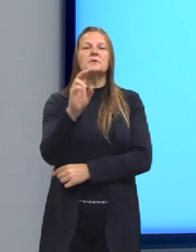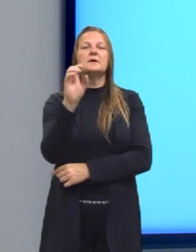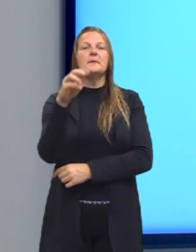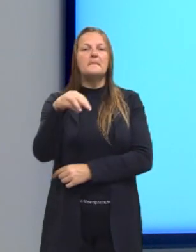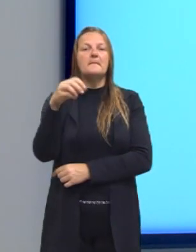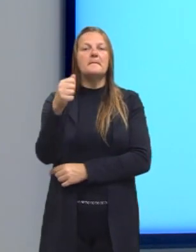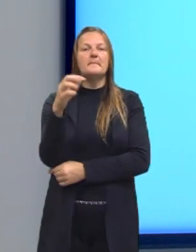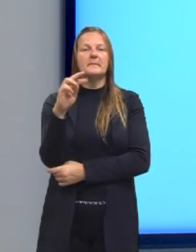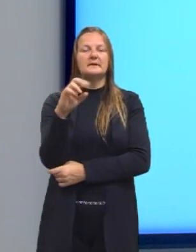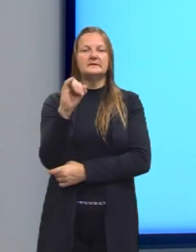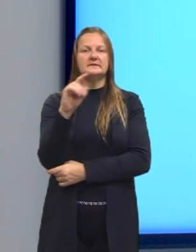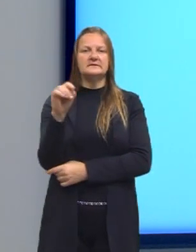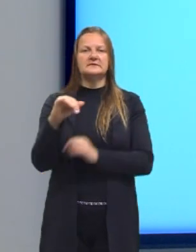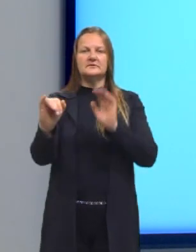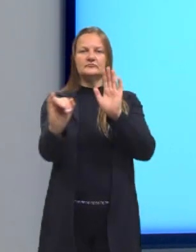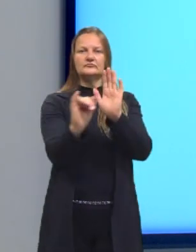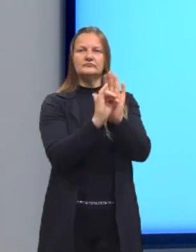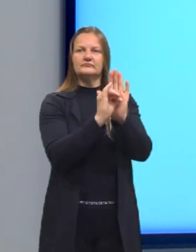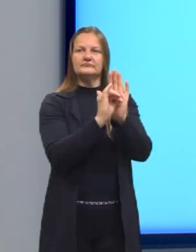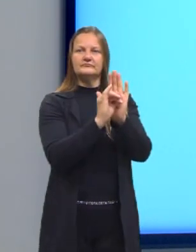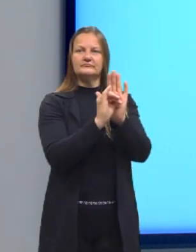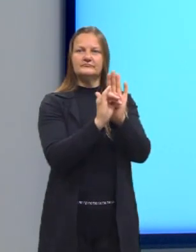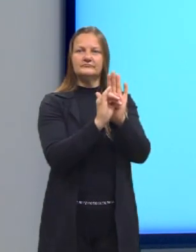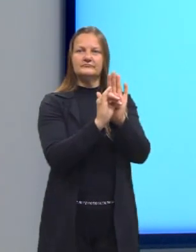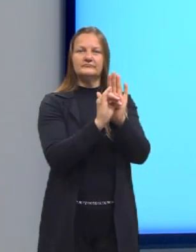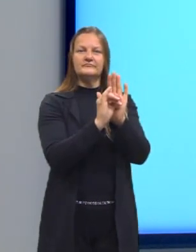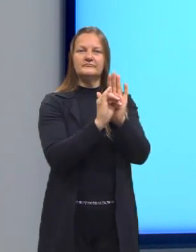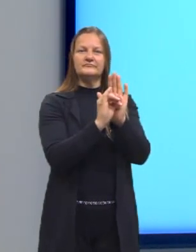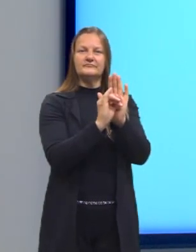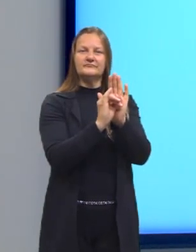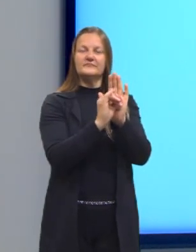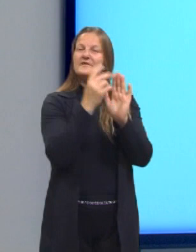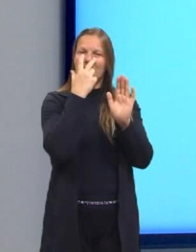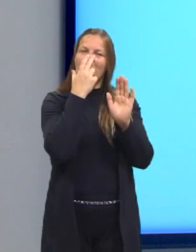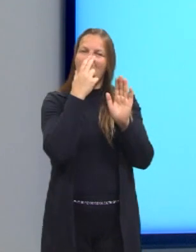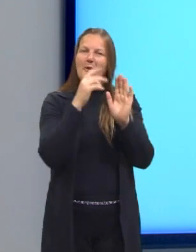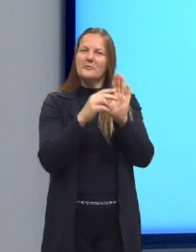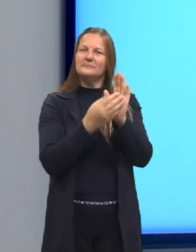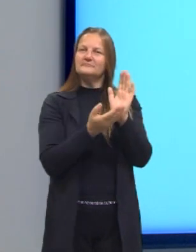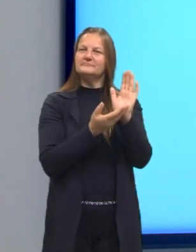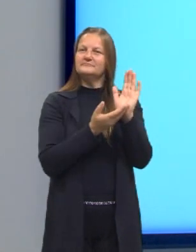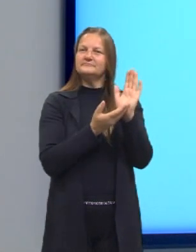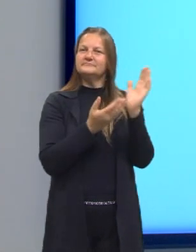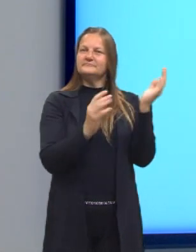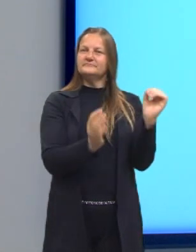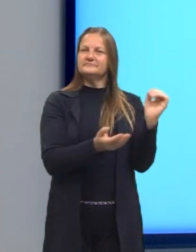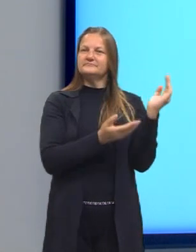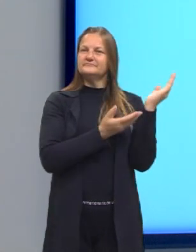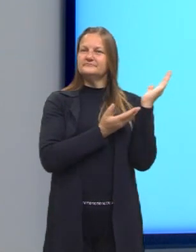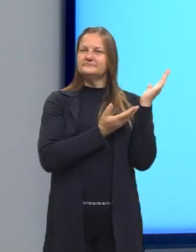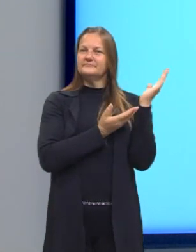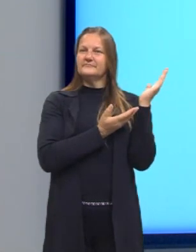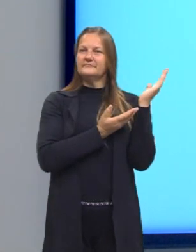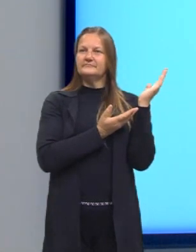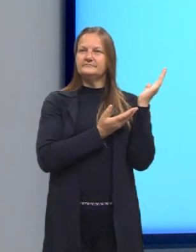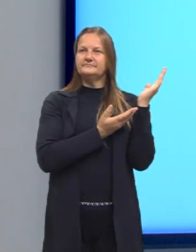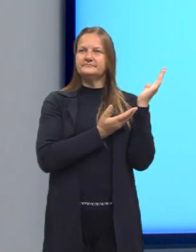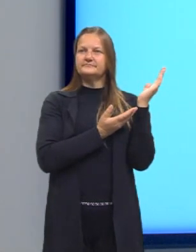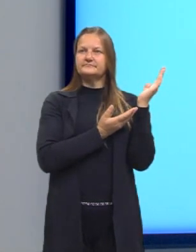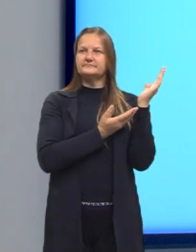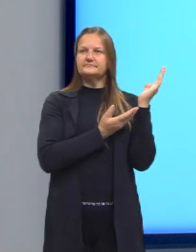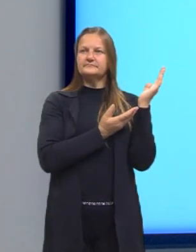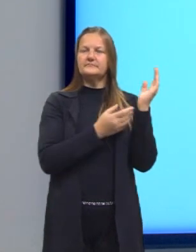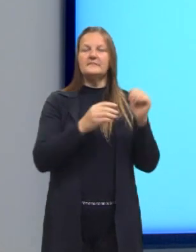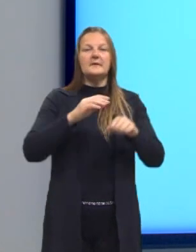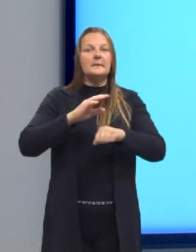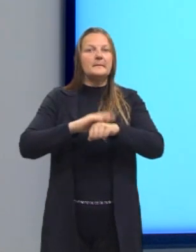ela também é uma matriz quadrada só que aqui nessa Matriz identidade nós temos que a diagonal